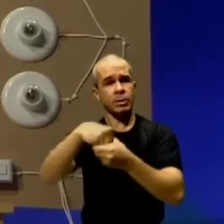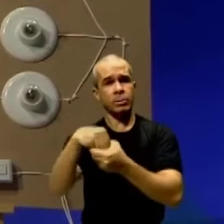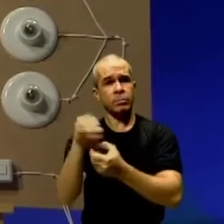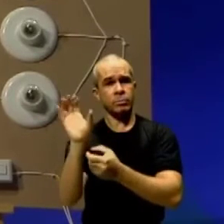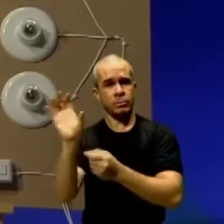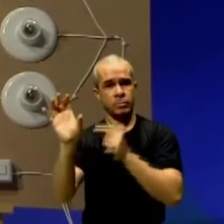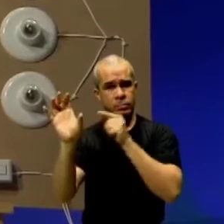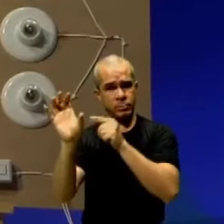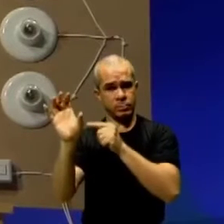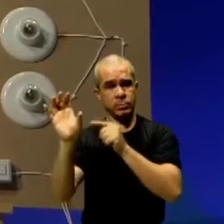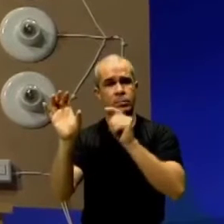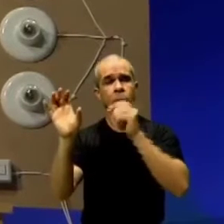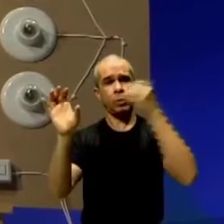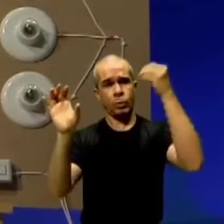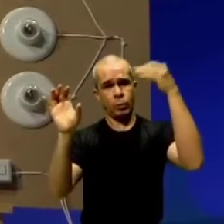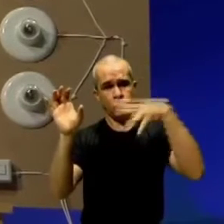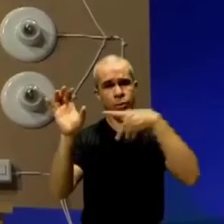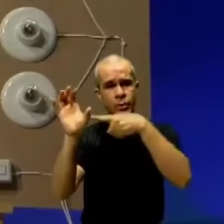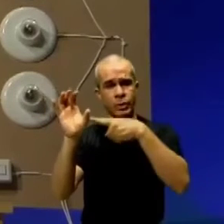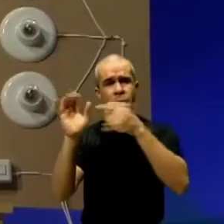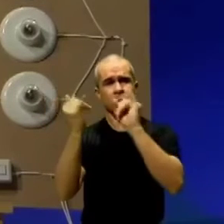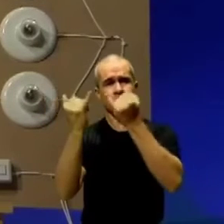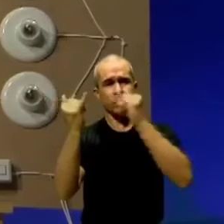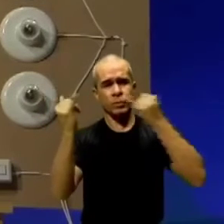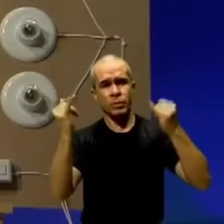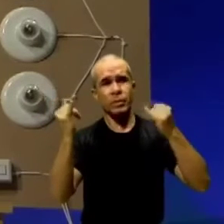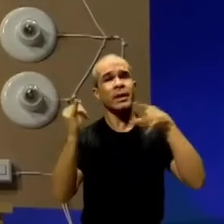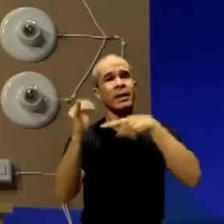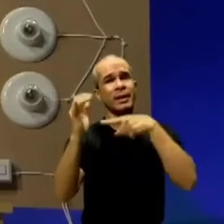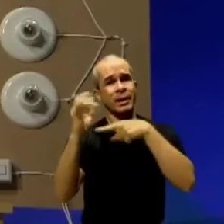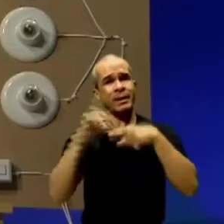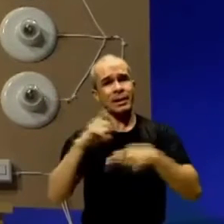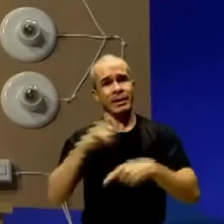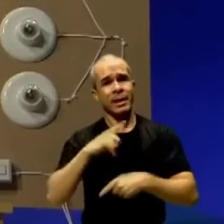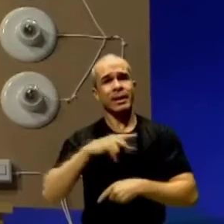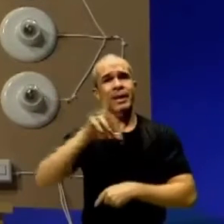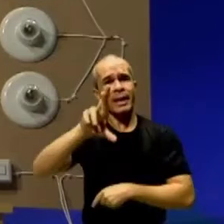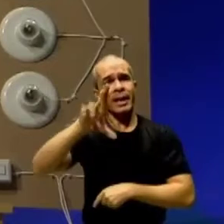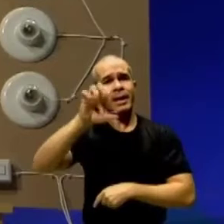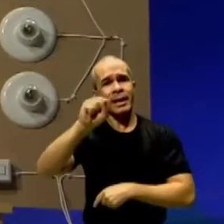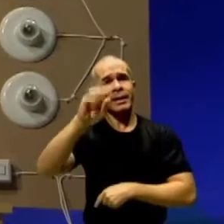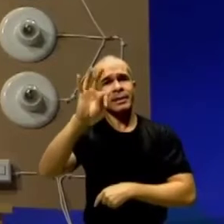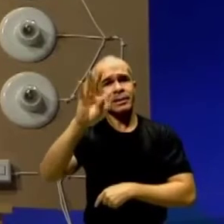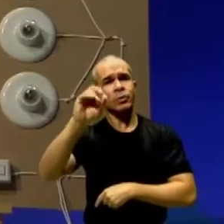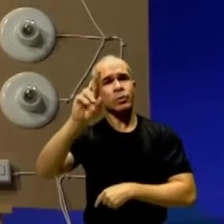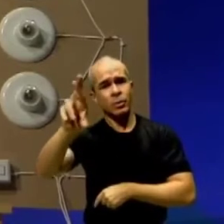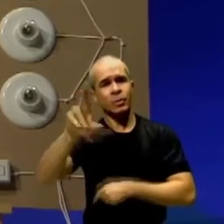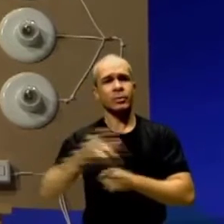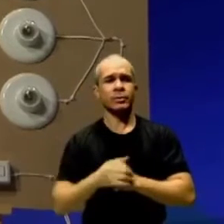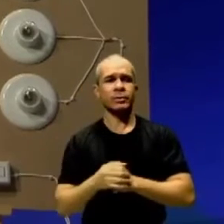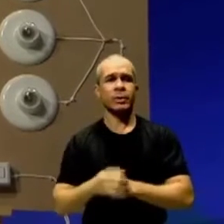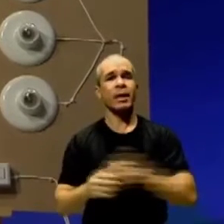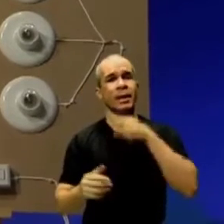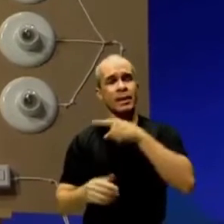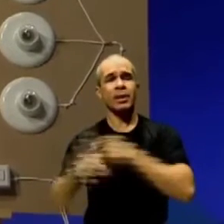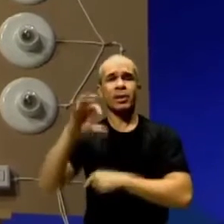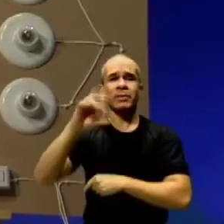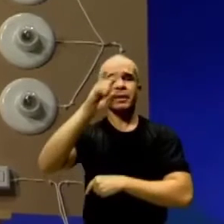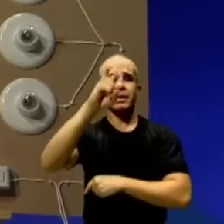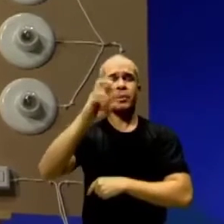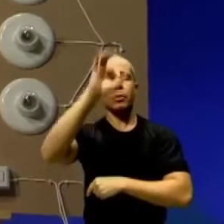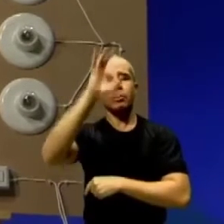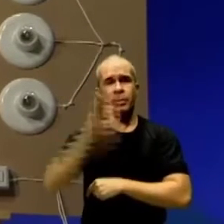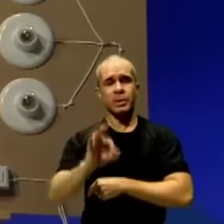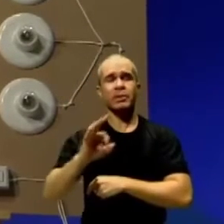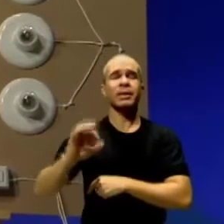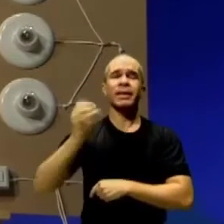tem que passar por esse filamento que é o meu resistor. Por que essa lâmpada não é mais utilizada, pessoal? Porque cerca de 95% da energia